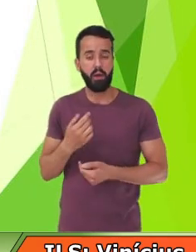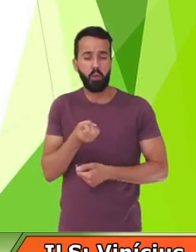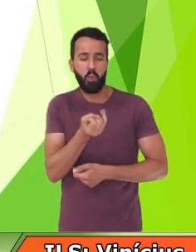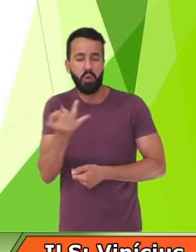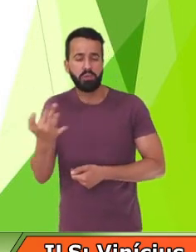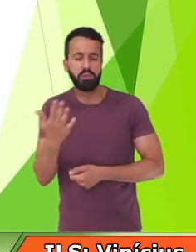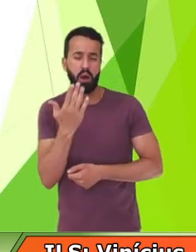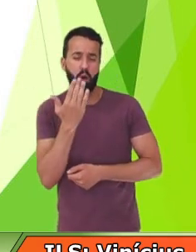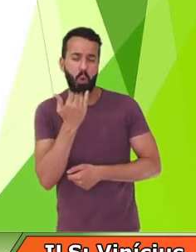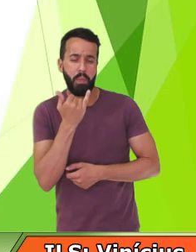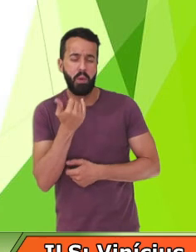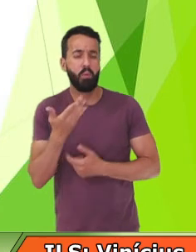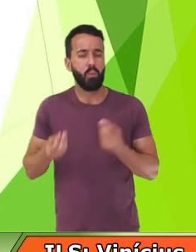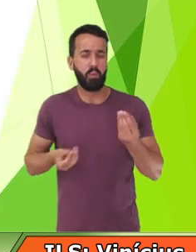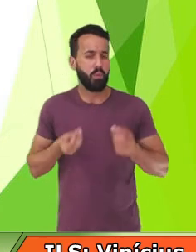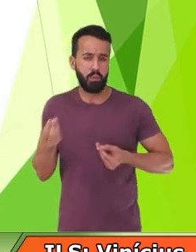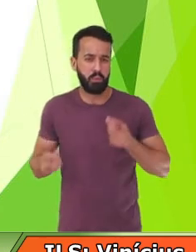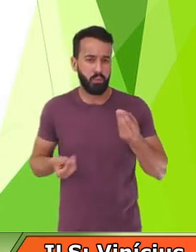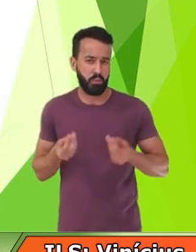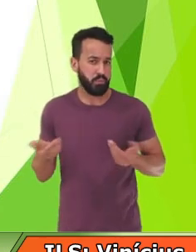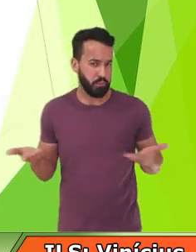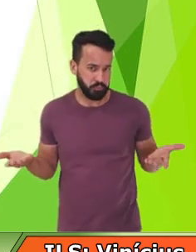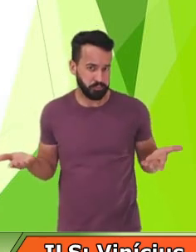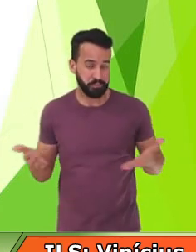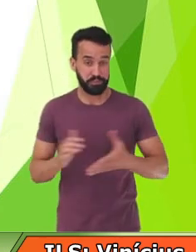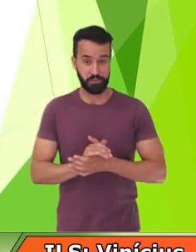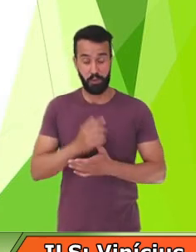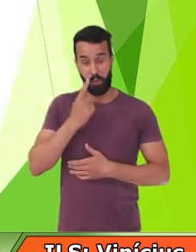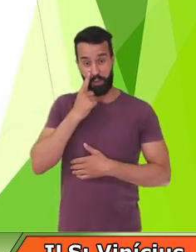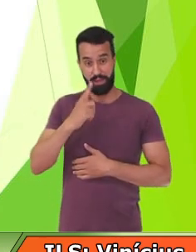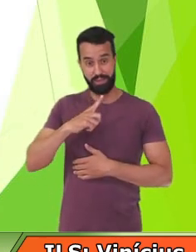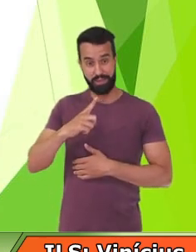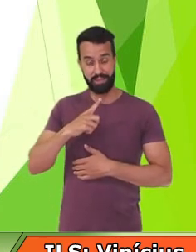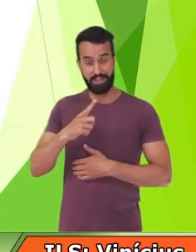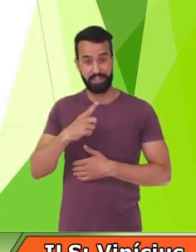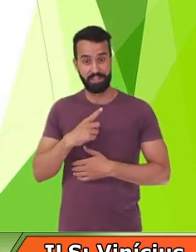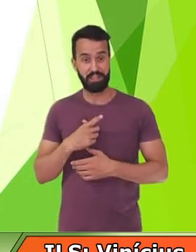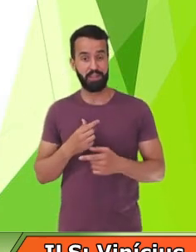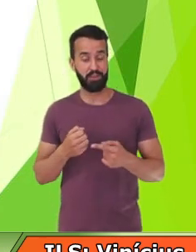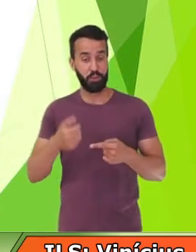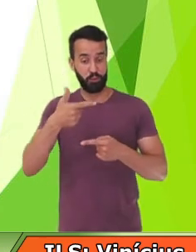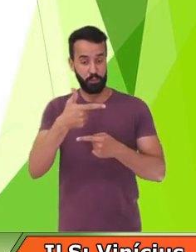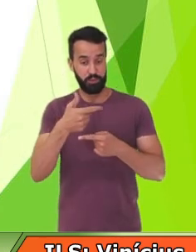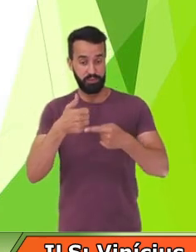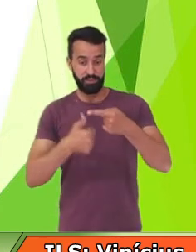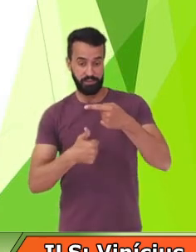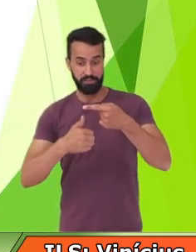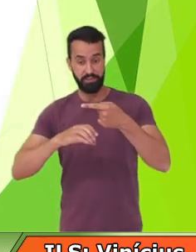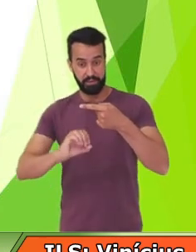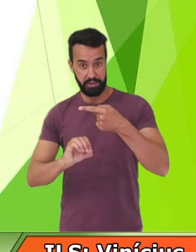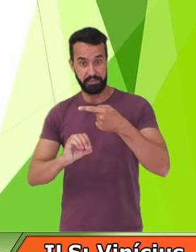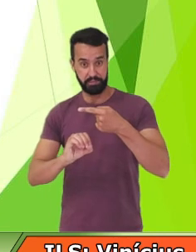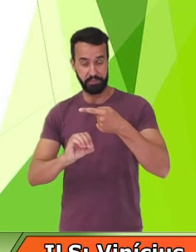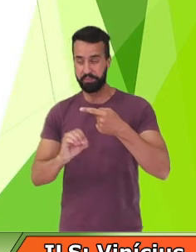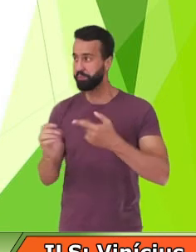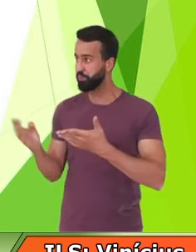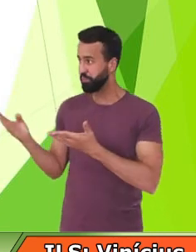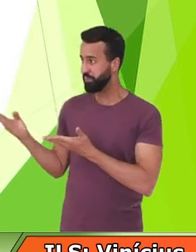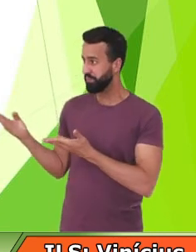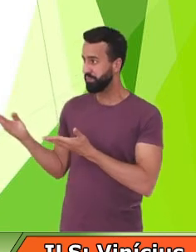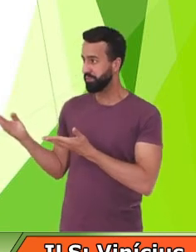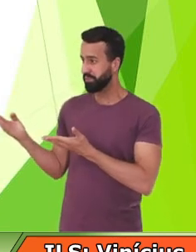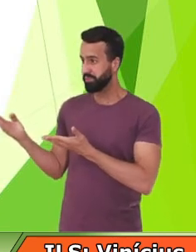barra de chocolate é: aqui nós temos uma representação fracionária de 2